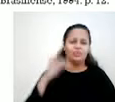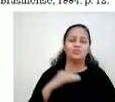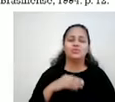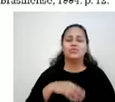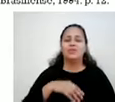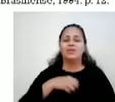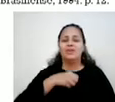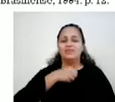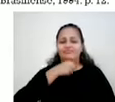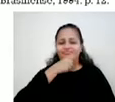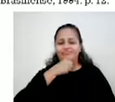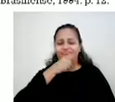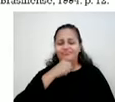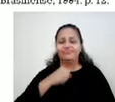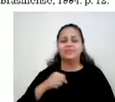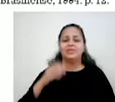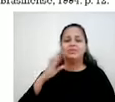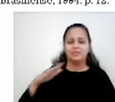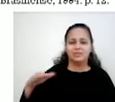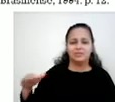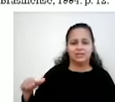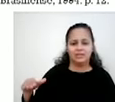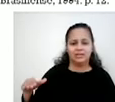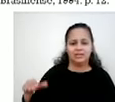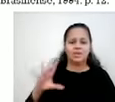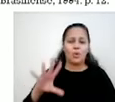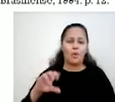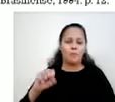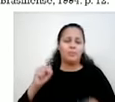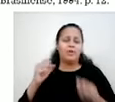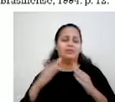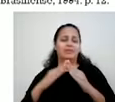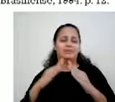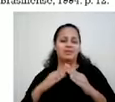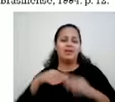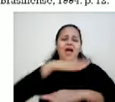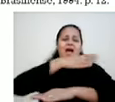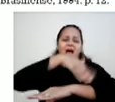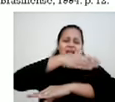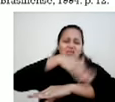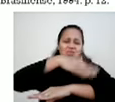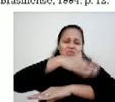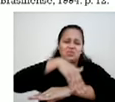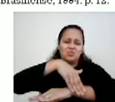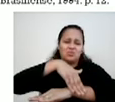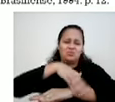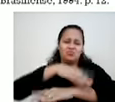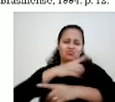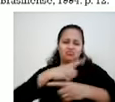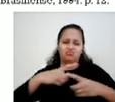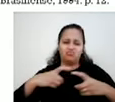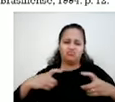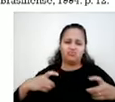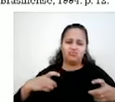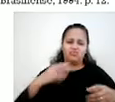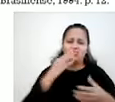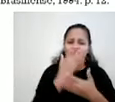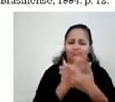as mulheres e saqueando mesquitas e casas. As ruas se transformaram numa imensa poça de sangue. Os